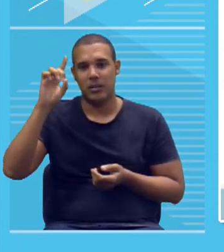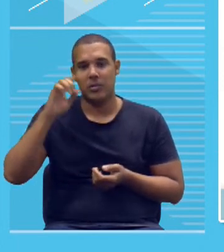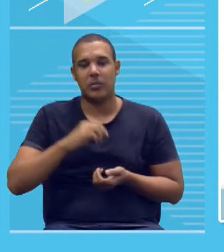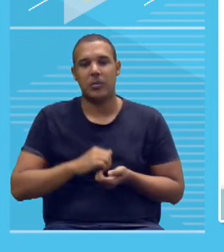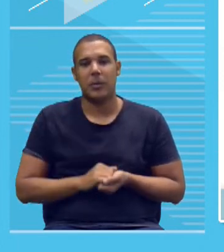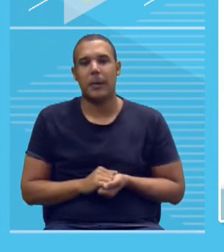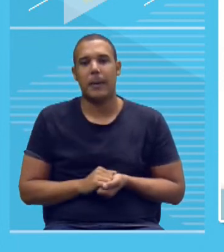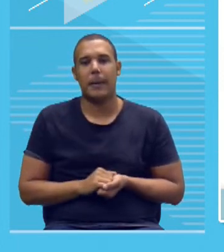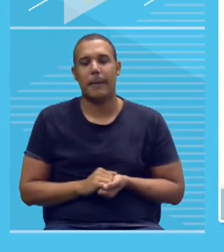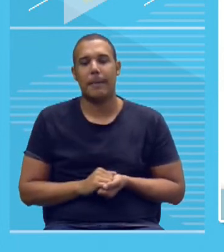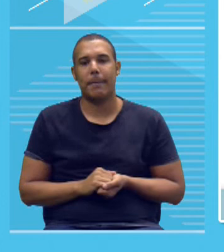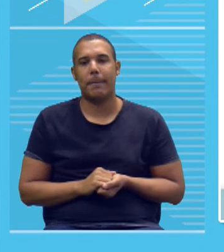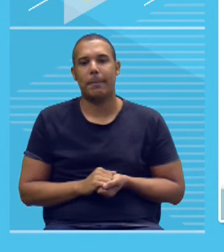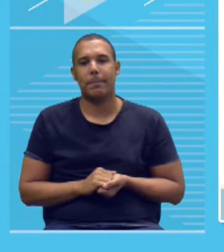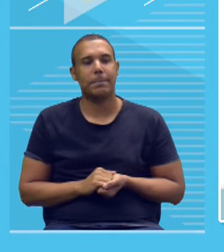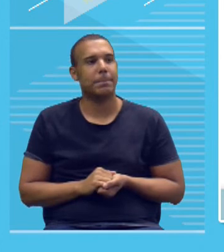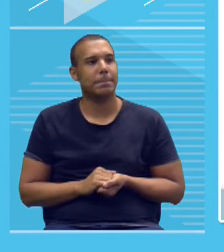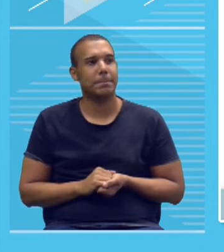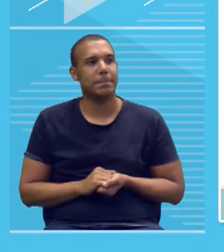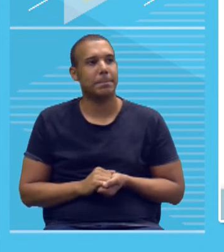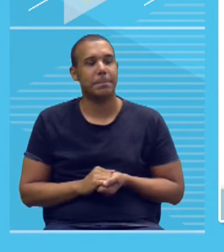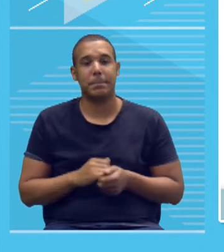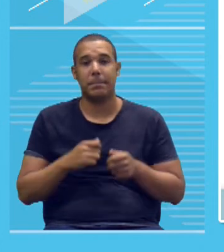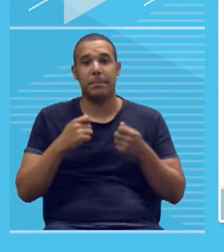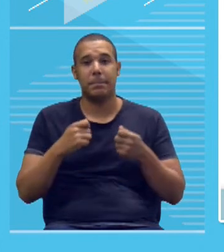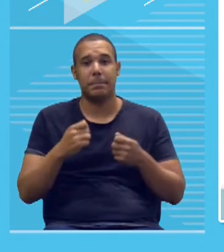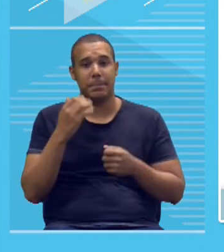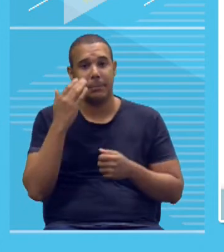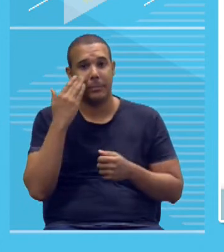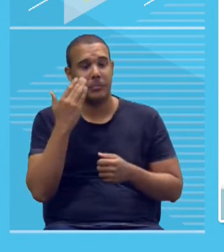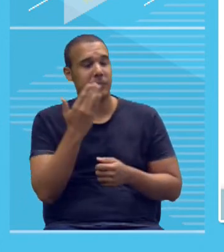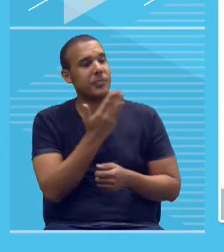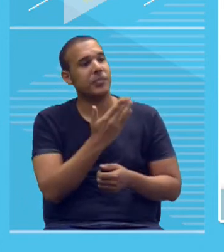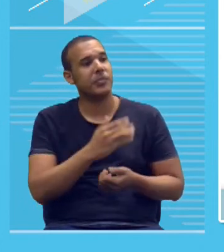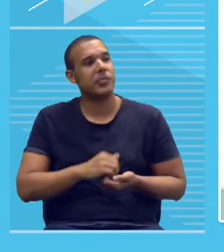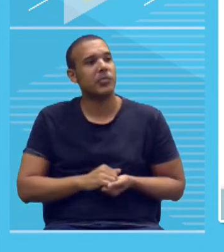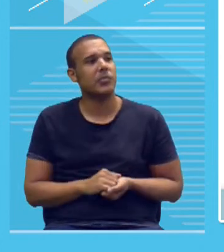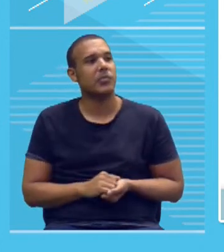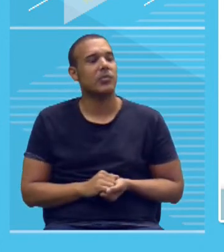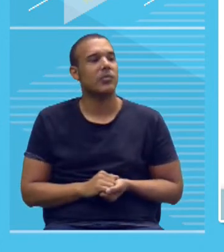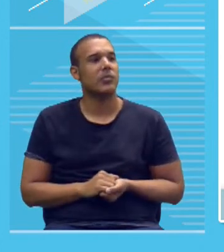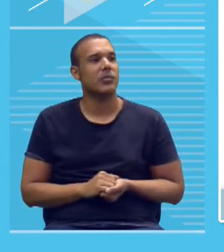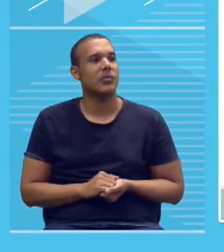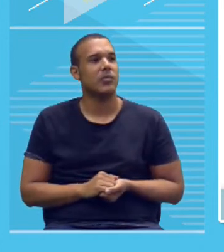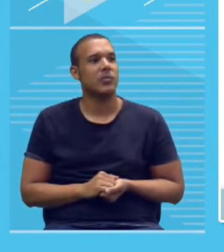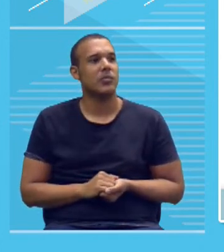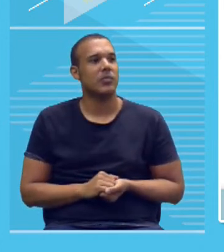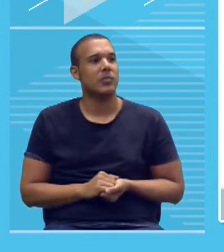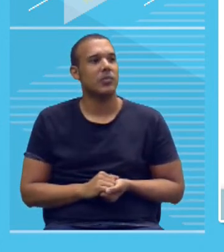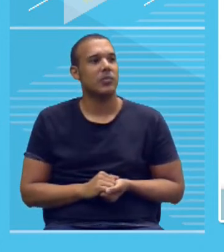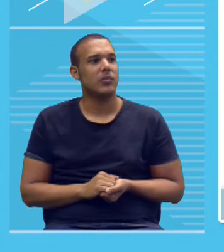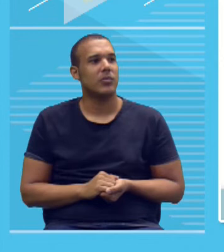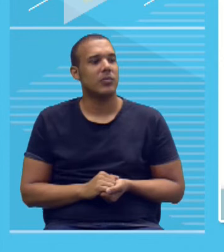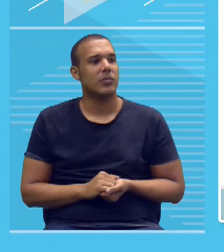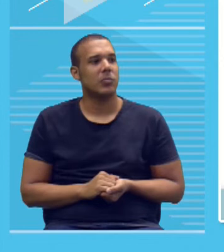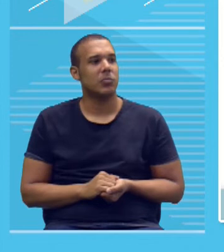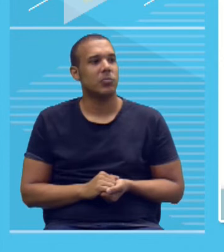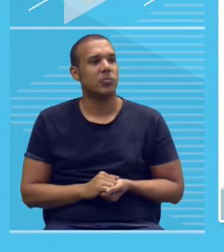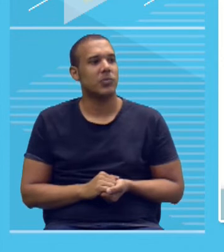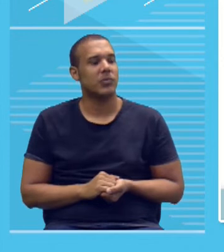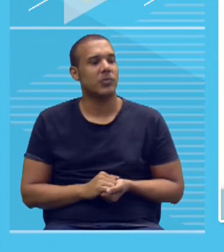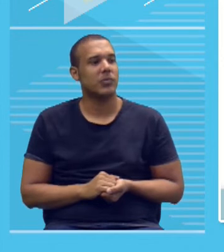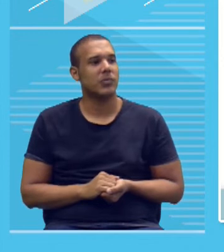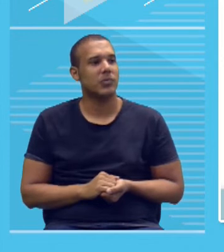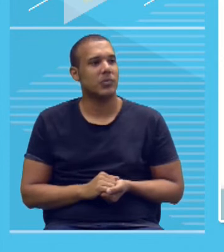o quatro porcento eu vou dividir por 30 para encontrar Quantos por cento ele cobra por dia Prof Olha